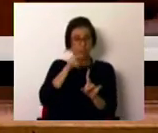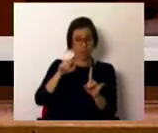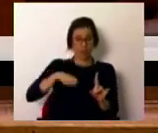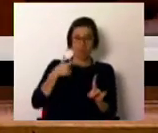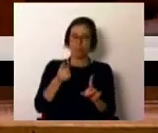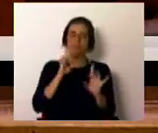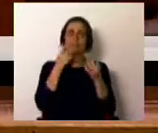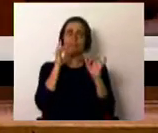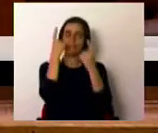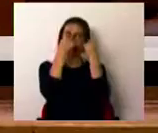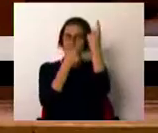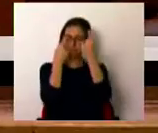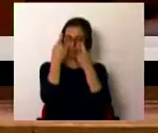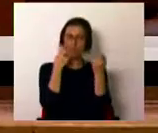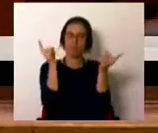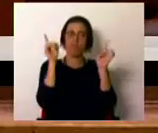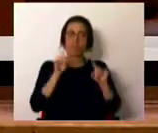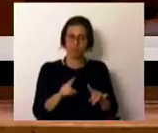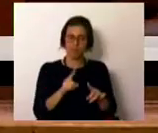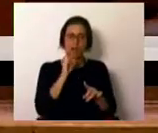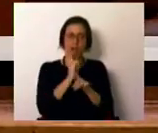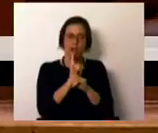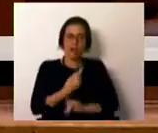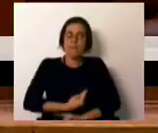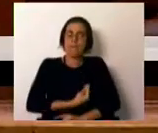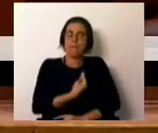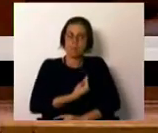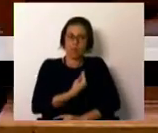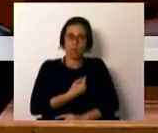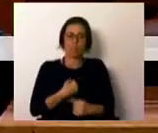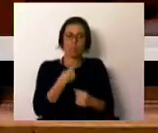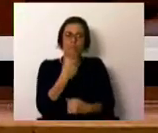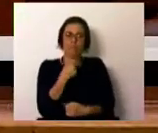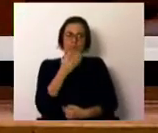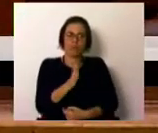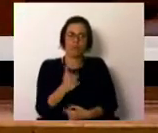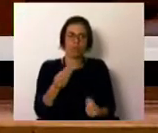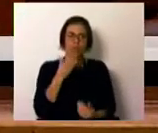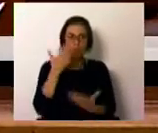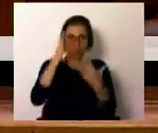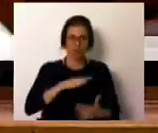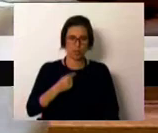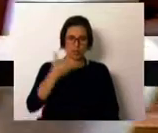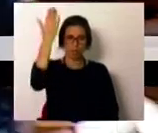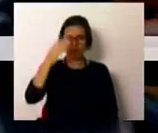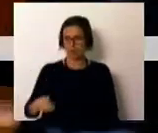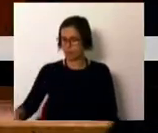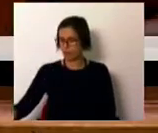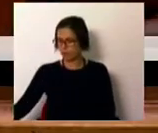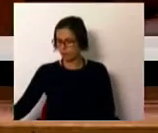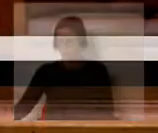ser reponderado, nomeadamente à luz das preocupações que aqui levantamos. Muito obrigada, Sra. Presidente.